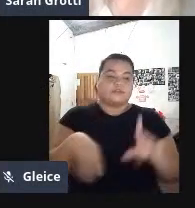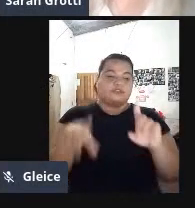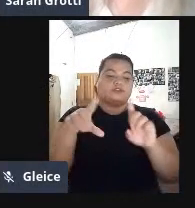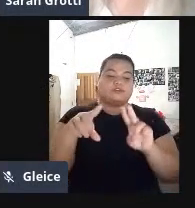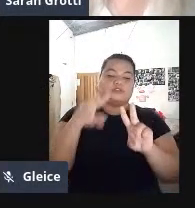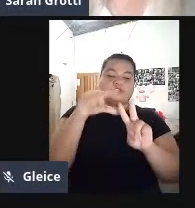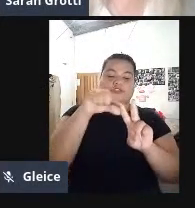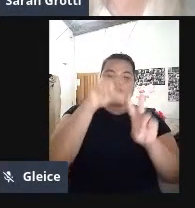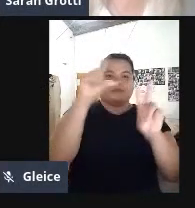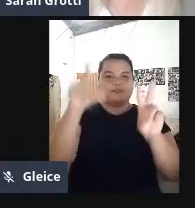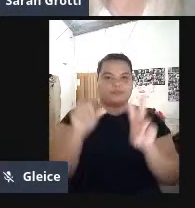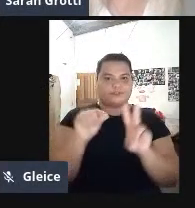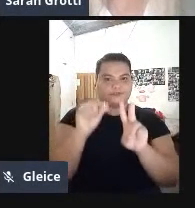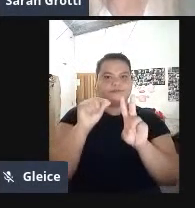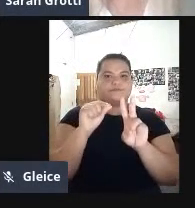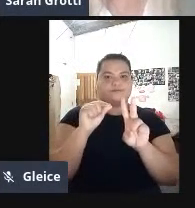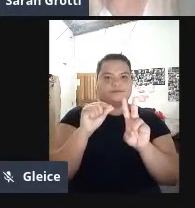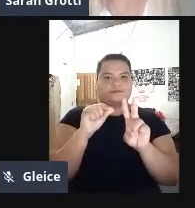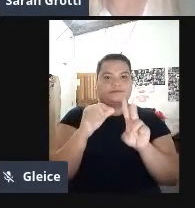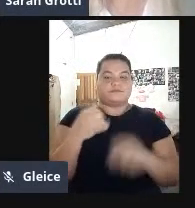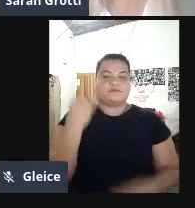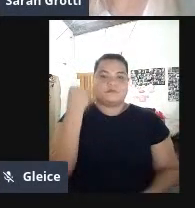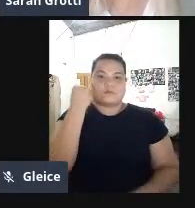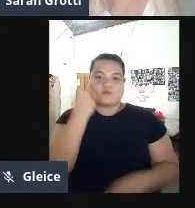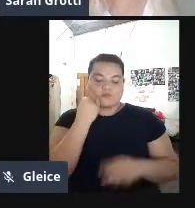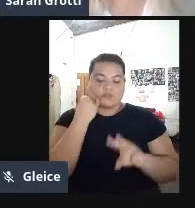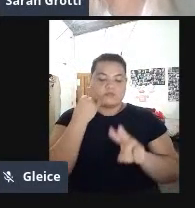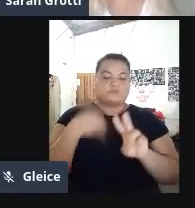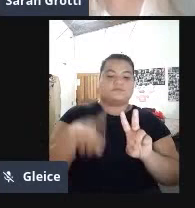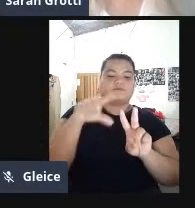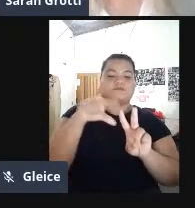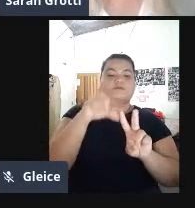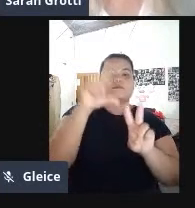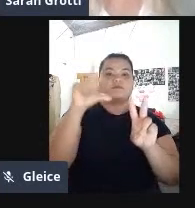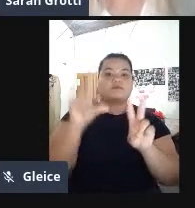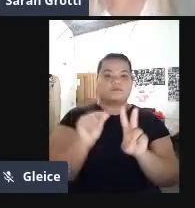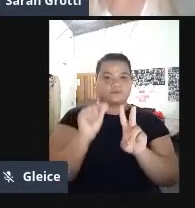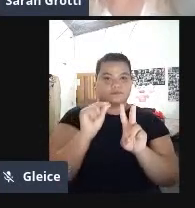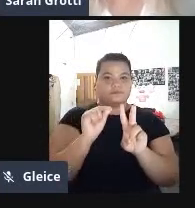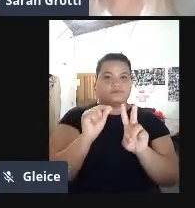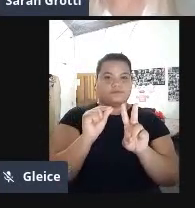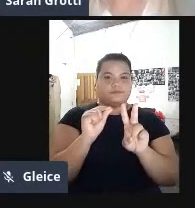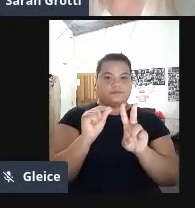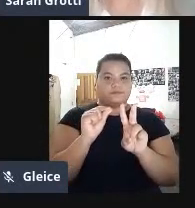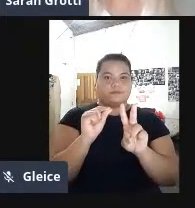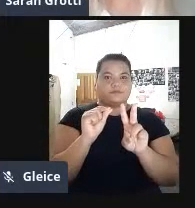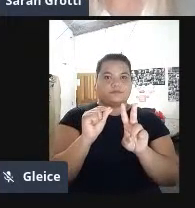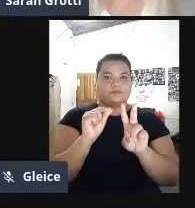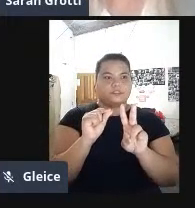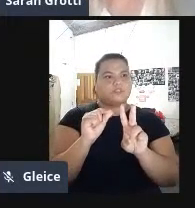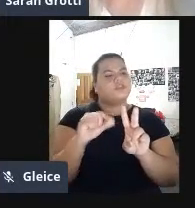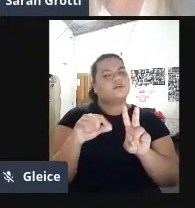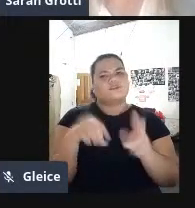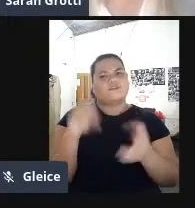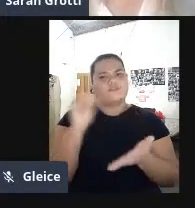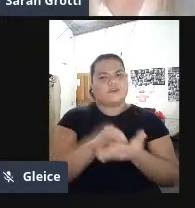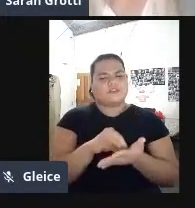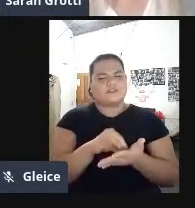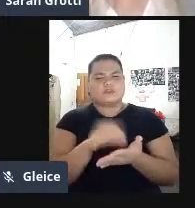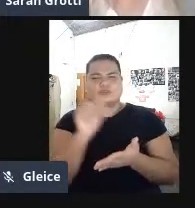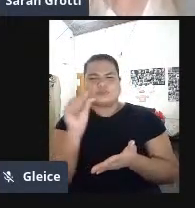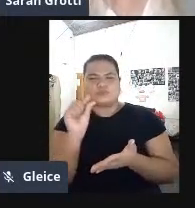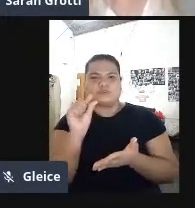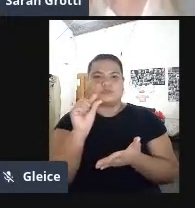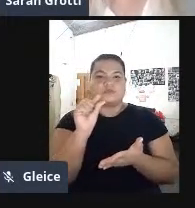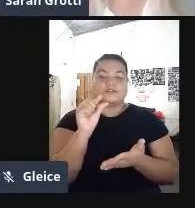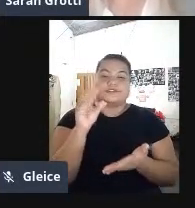resultados indicam que a dieta vegana atende às recomendações nutricionais para quase todos os nutrientes, exceto para as vitaminas